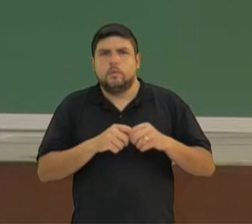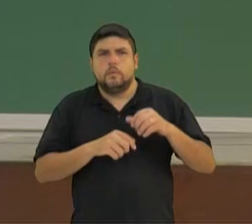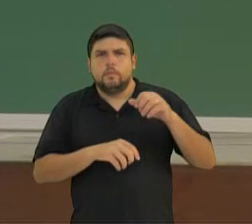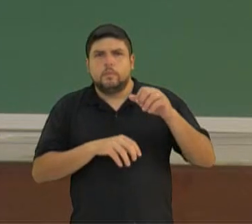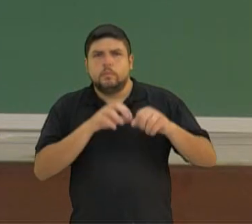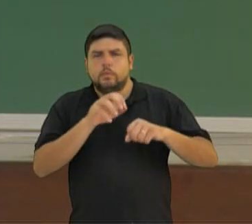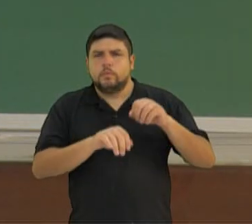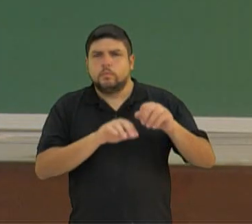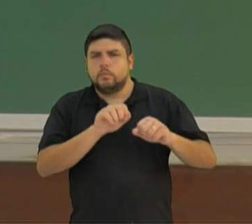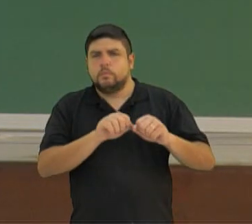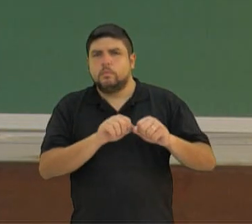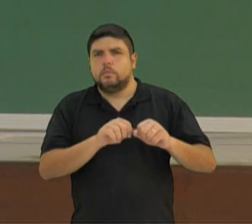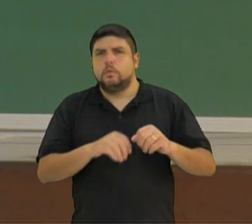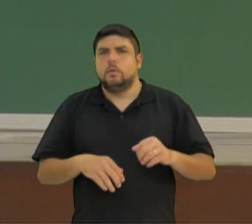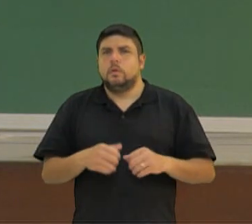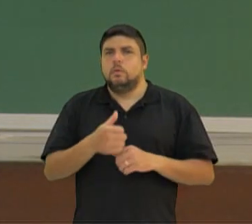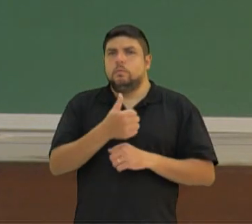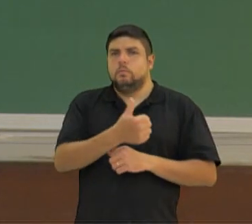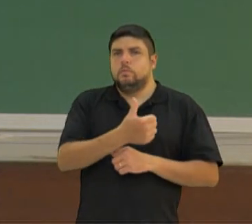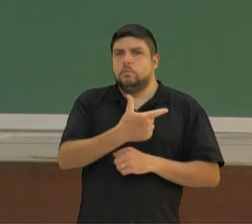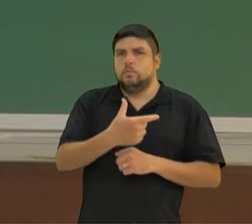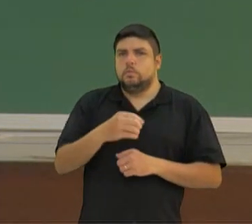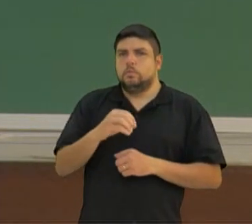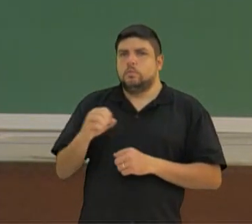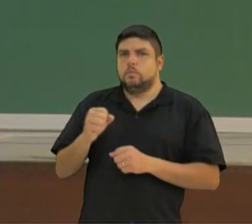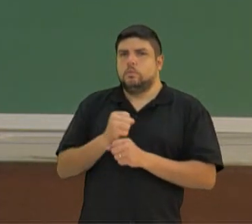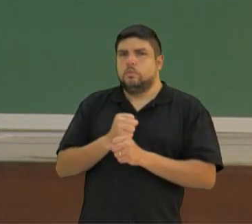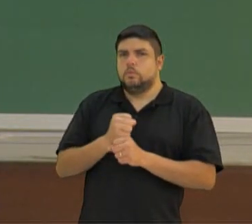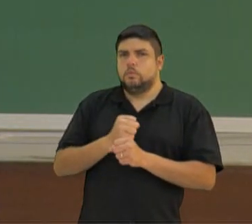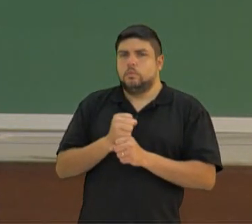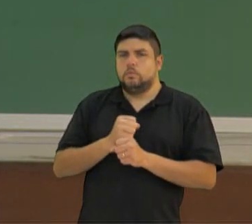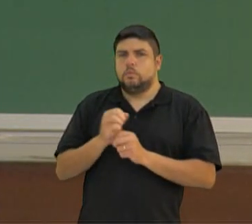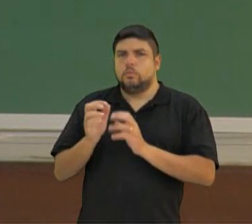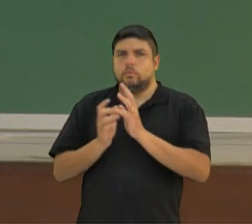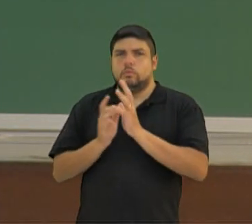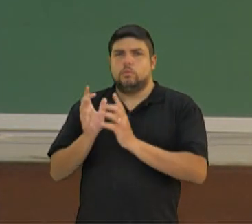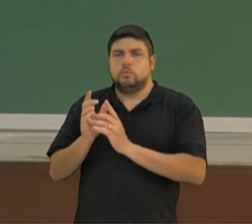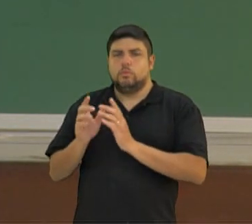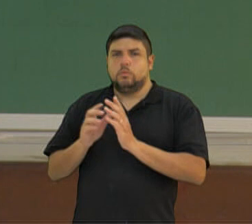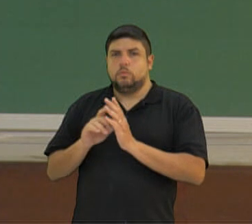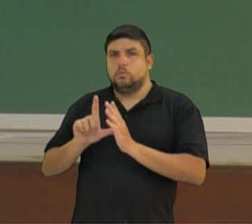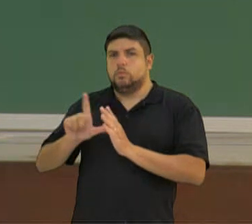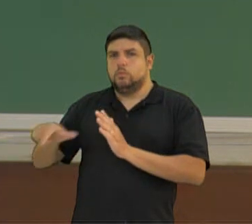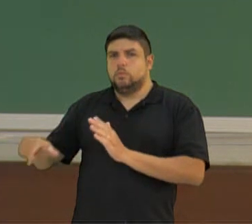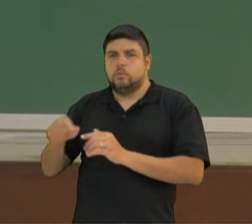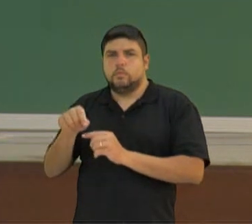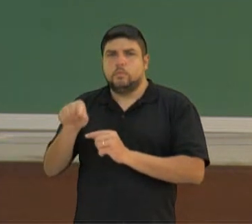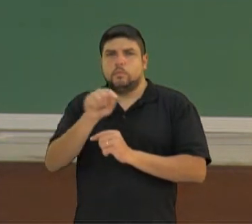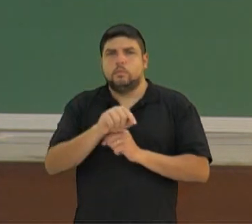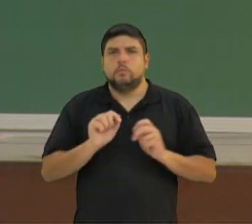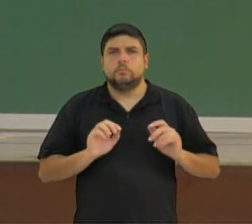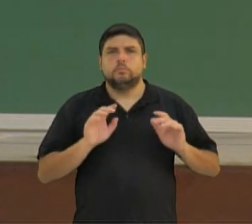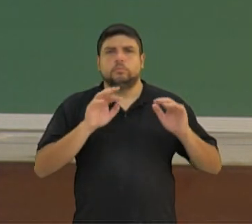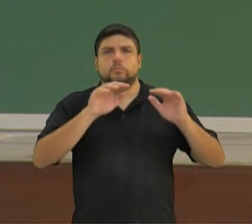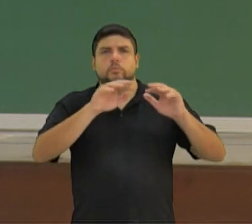incas, 1200 anos antes de Cristo, eles povoaram aqui, essa